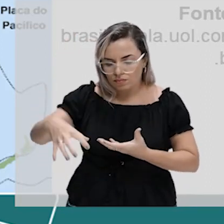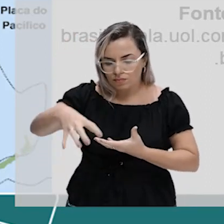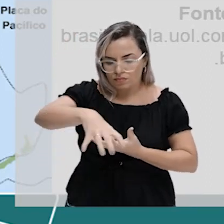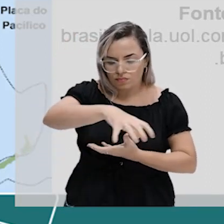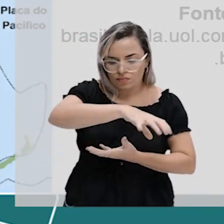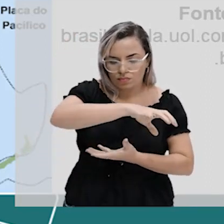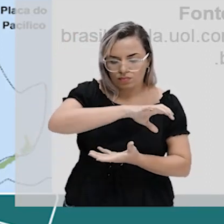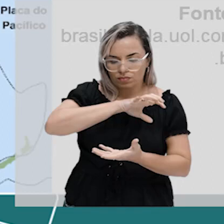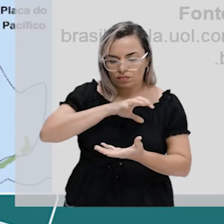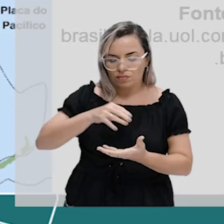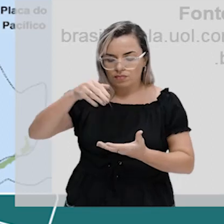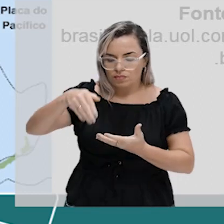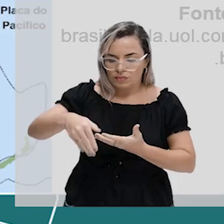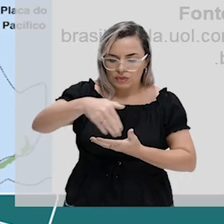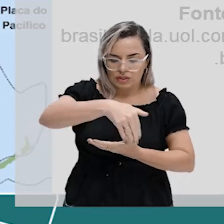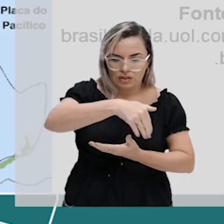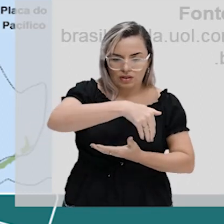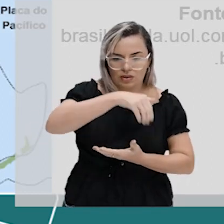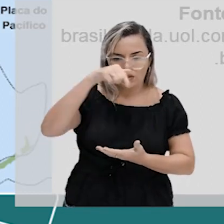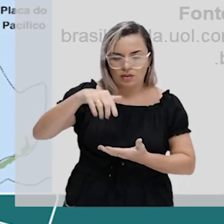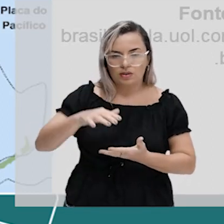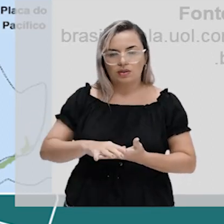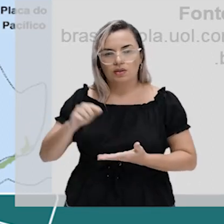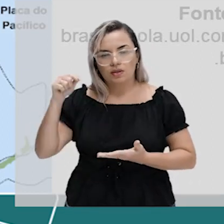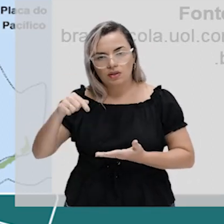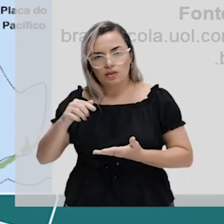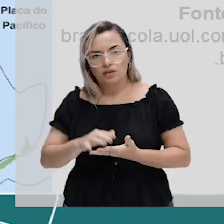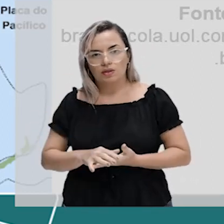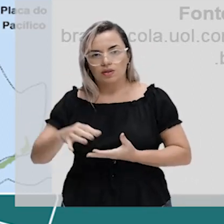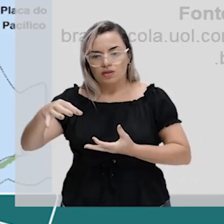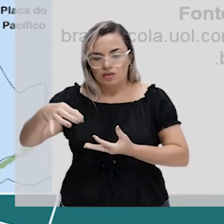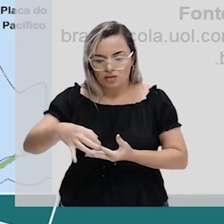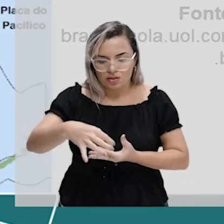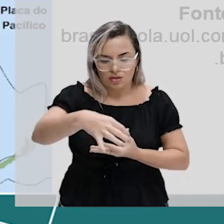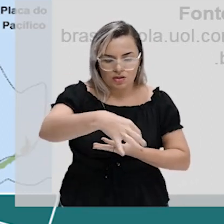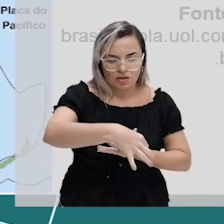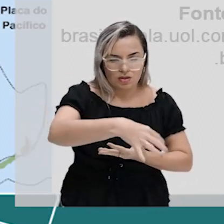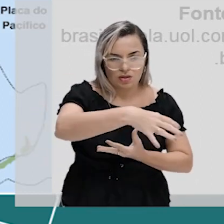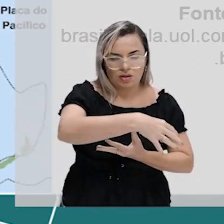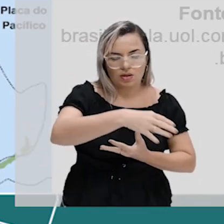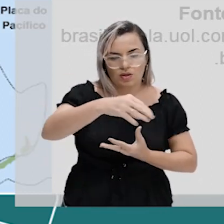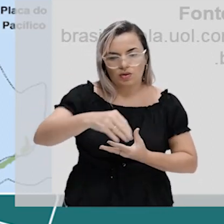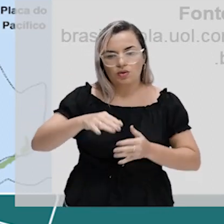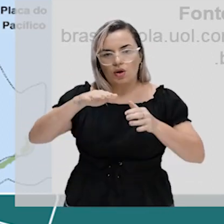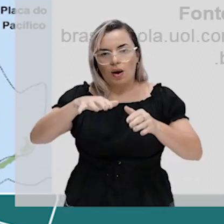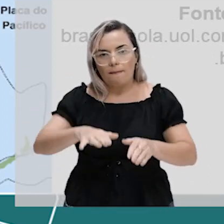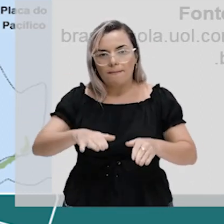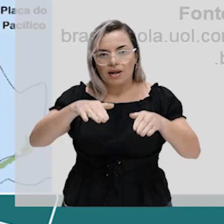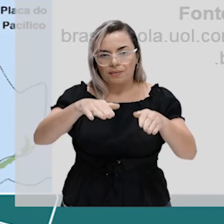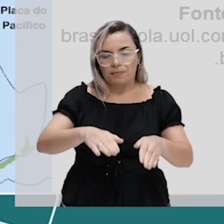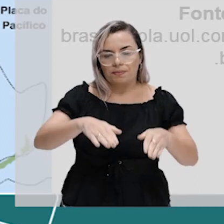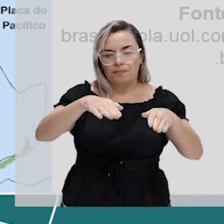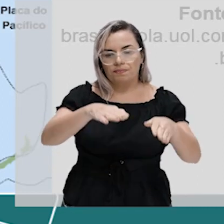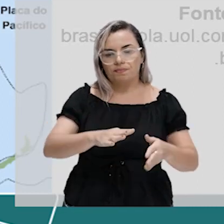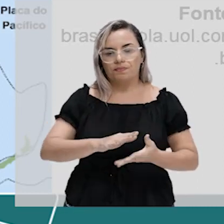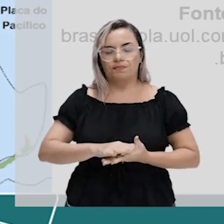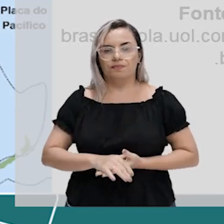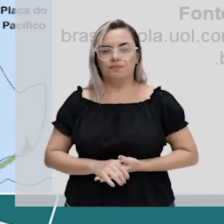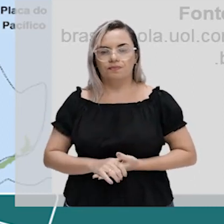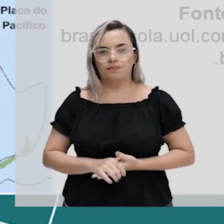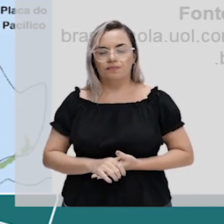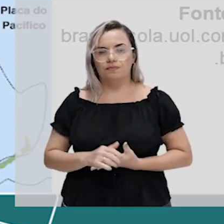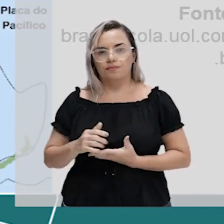tá? Como se fosse um quebra-cabeça. E esses pedacinhos que se encaixam são as placas tectônicas. E